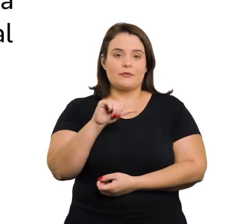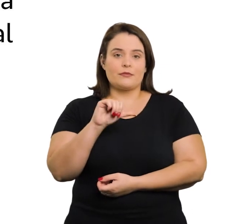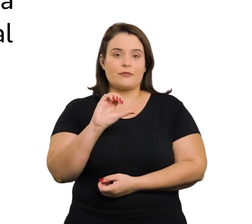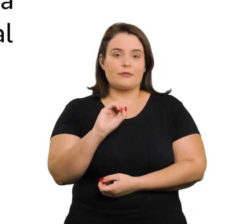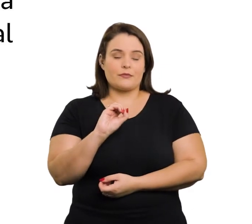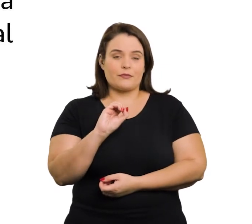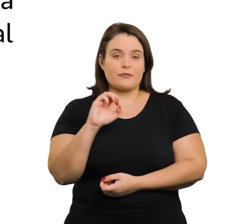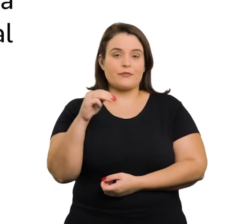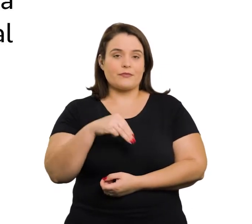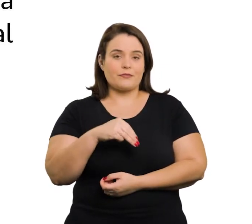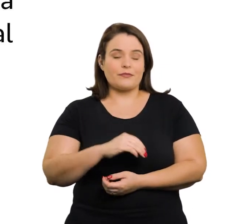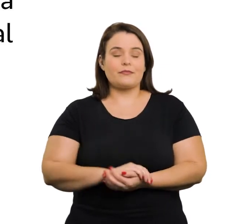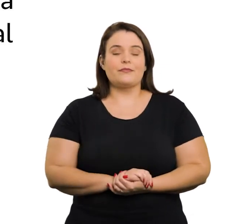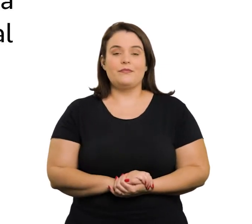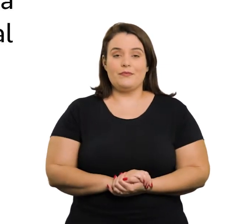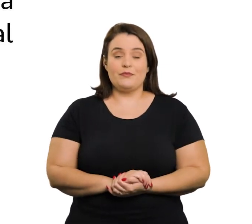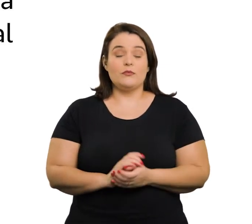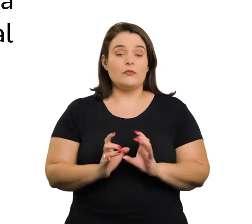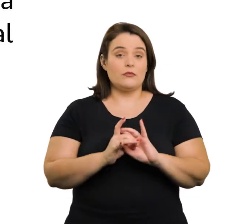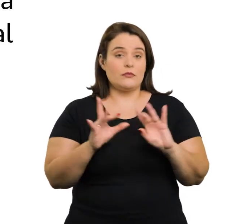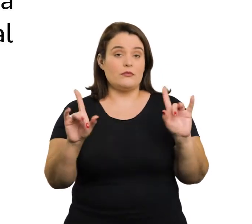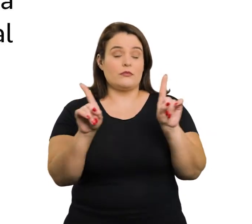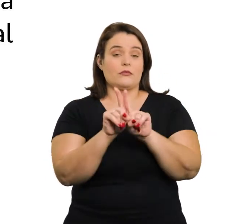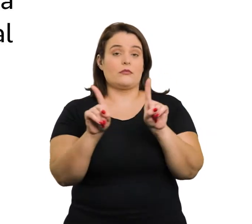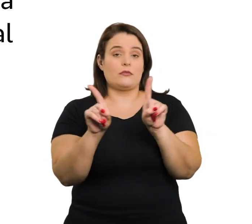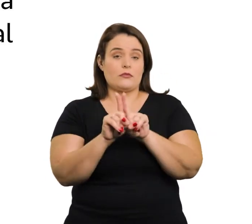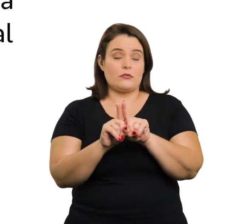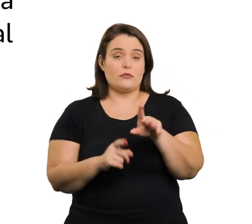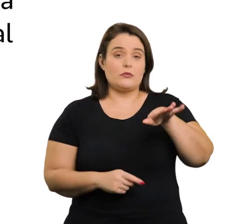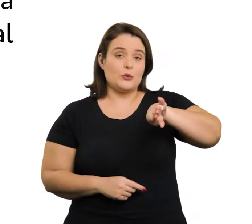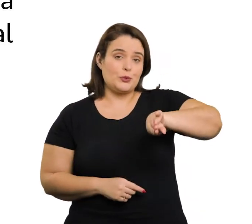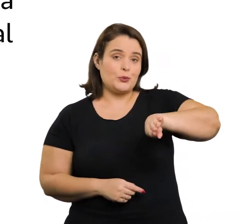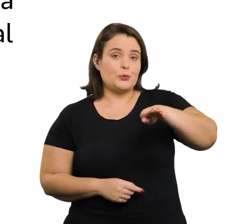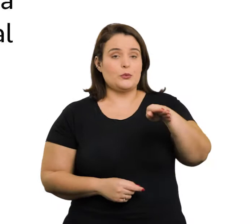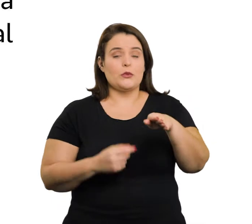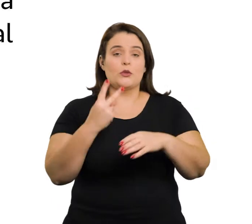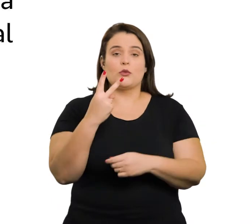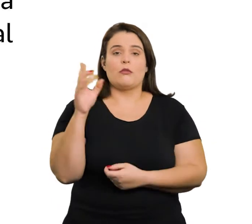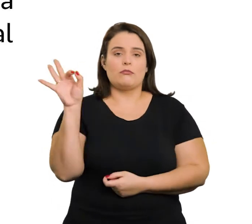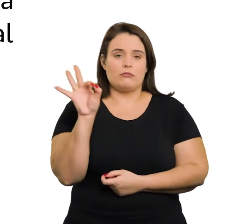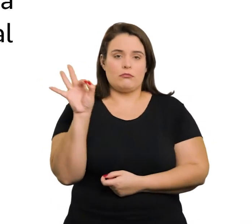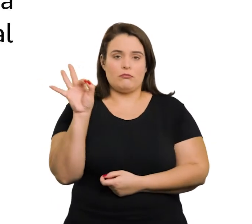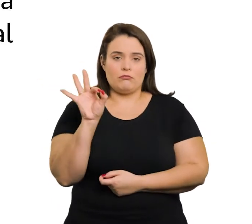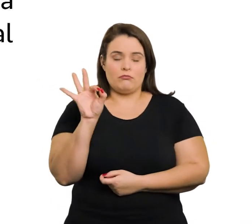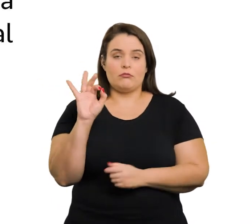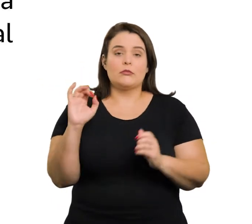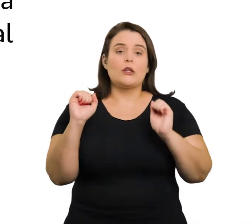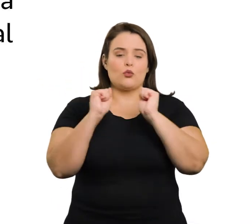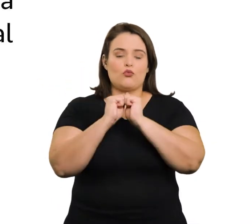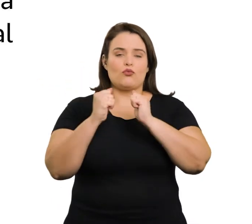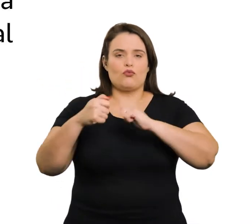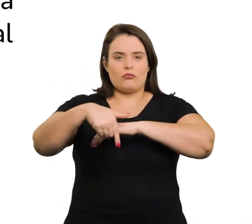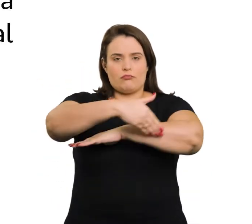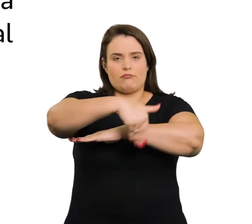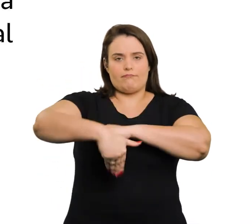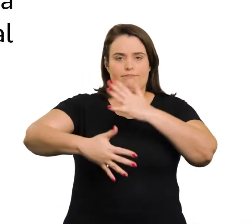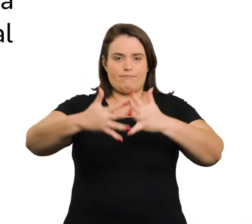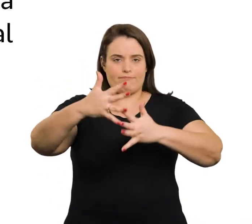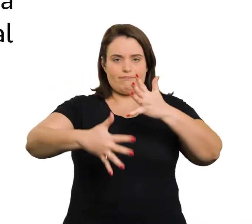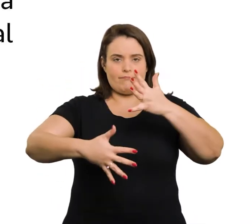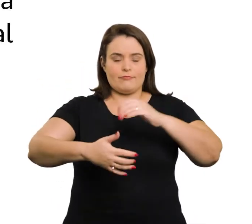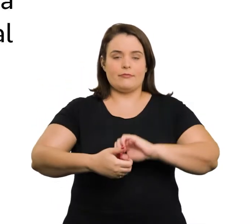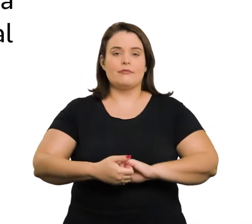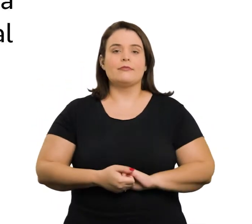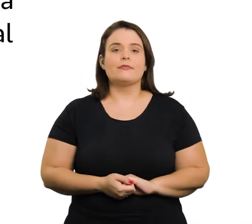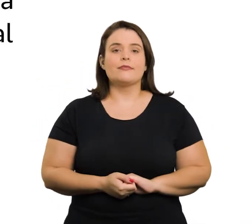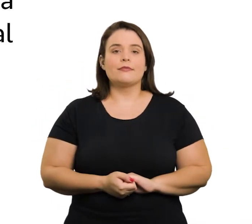de 0,90 metro para a faixa livre e inclinação transversal máxima de 2%